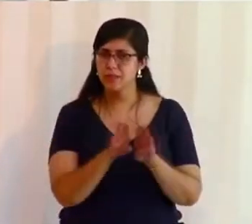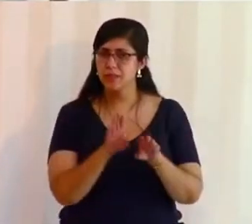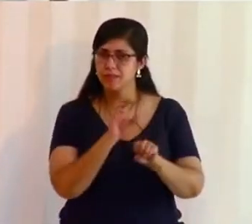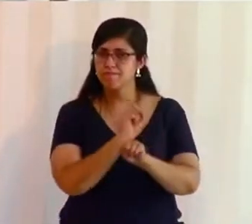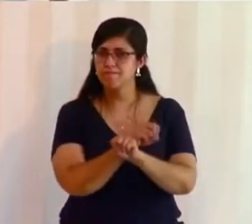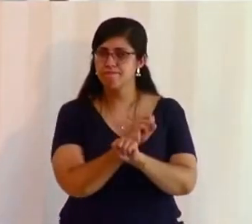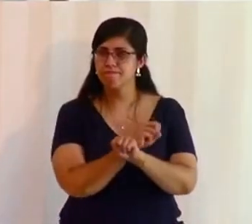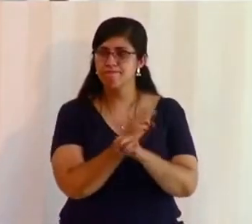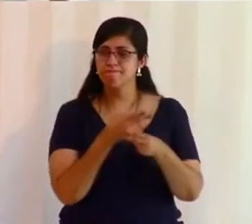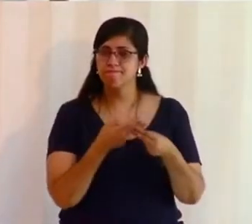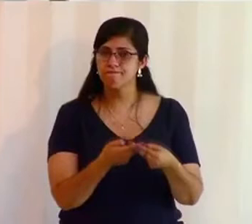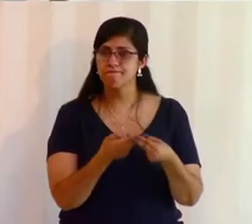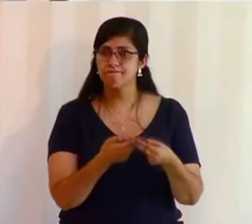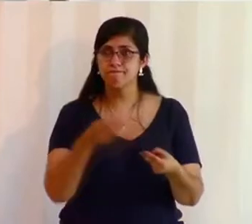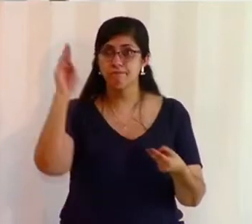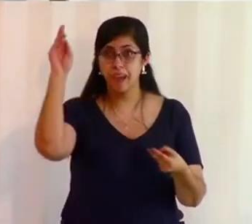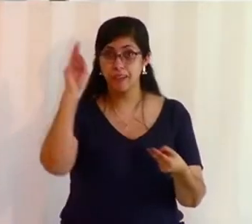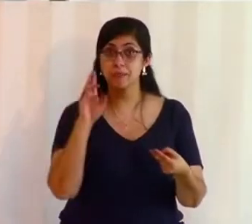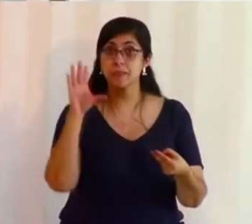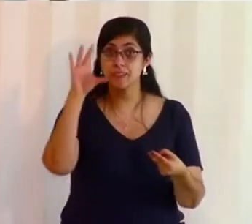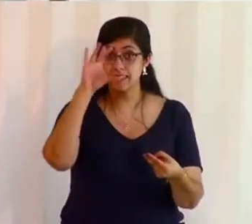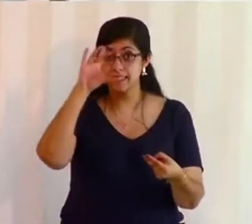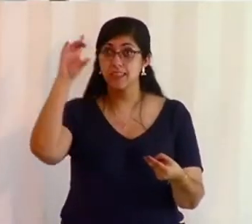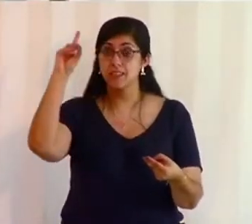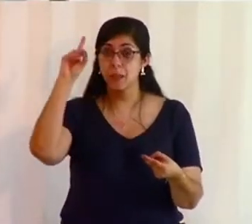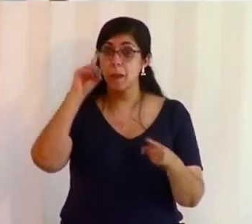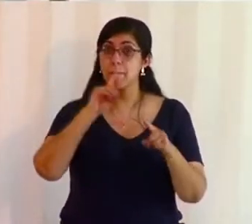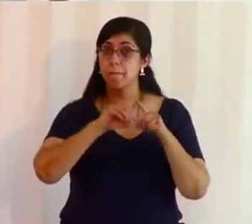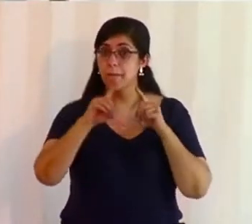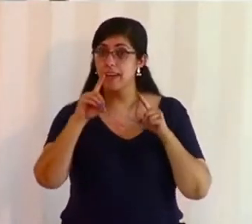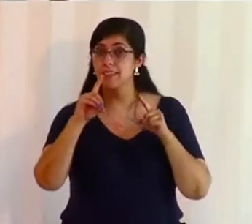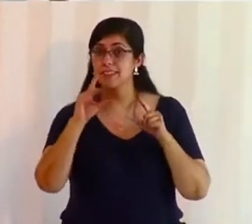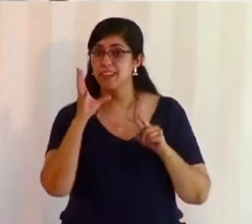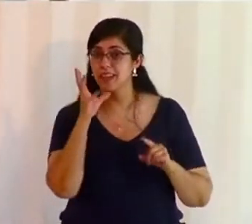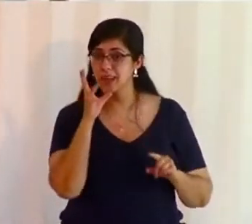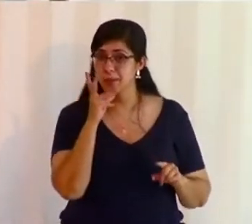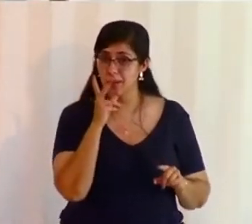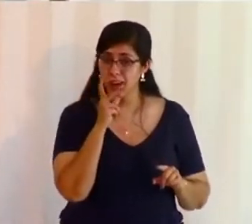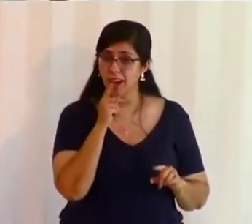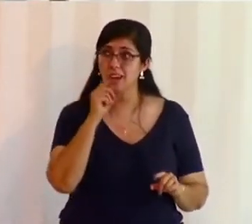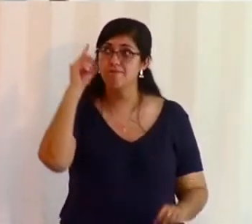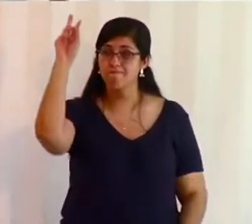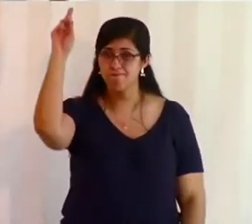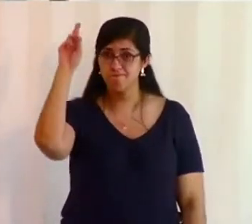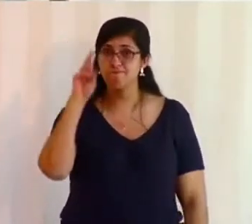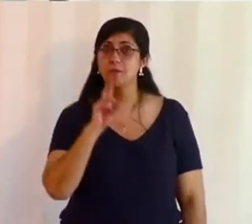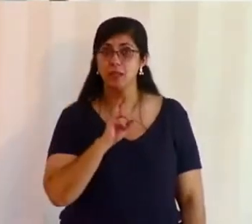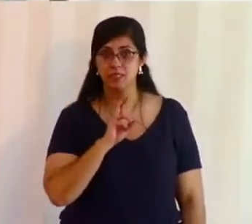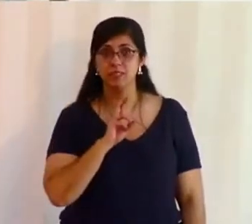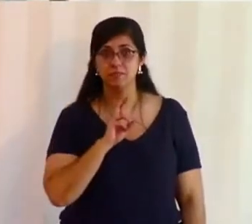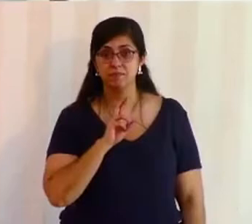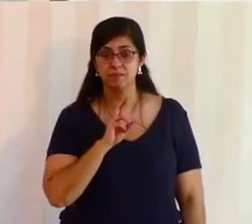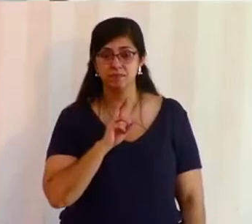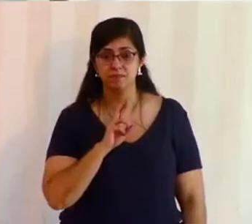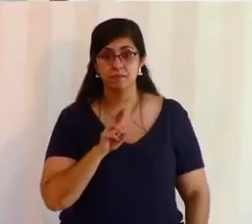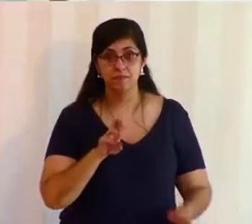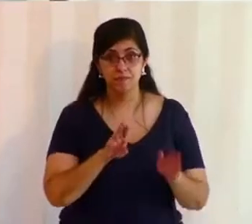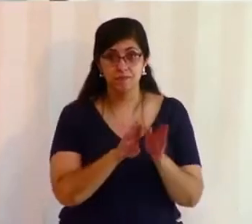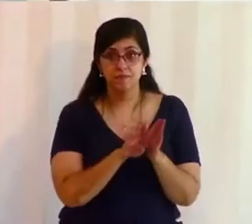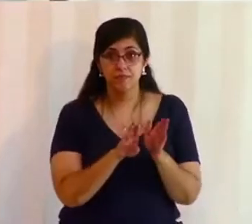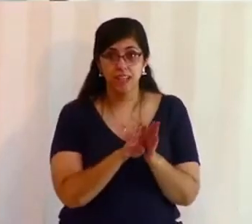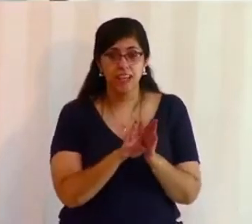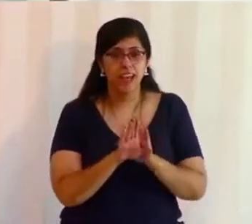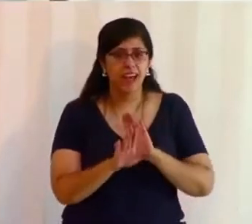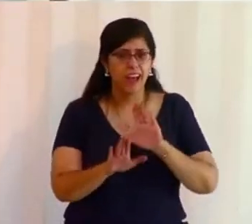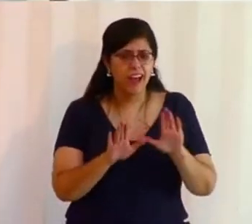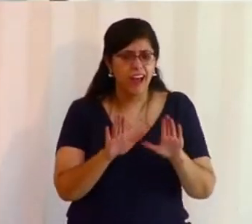de Deus. Ainda que ela demore, ela virá. E Deus vai dizer: é aqui que eu te quero, é ali que eu vou te enviar,